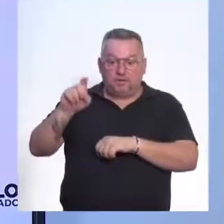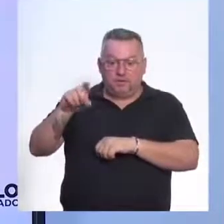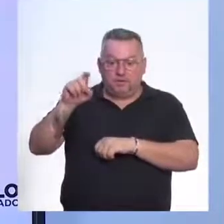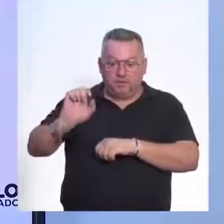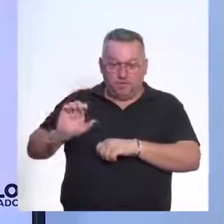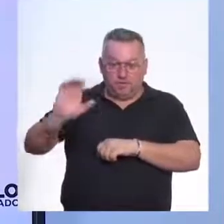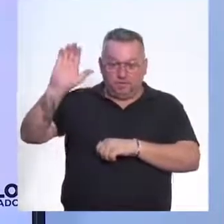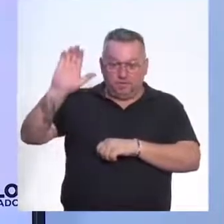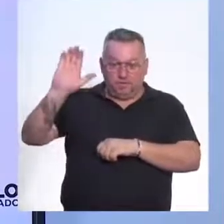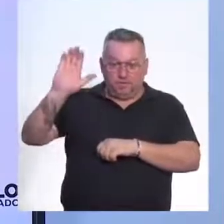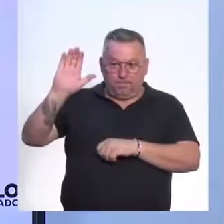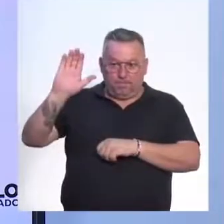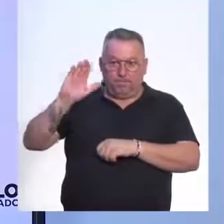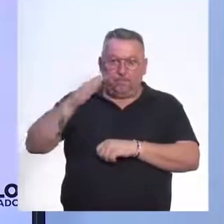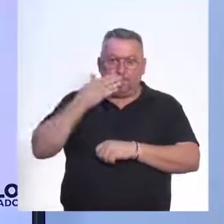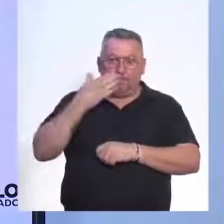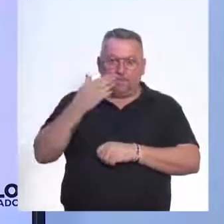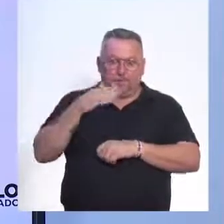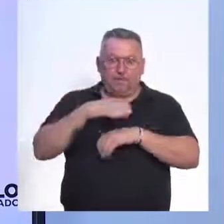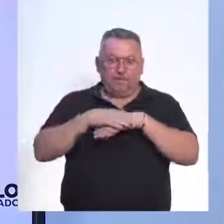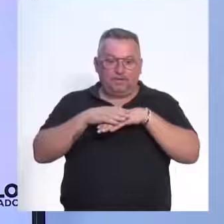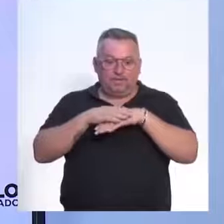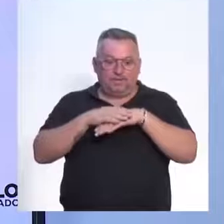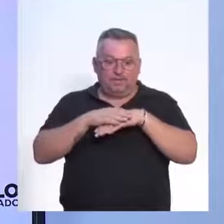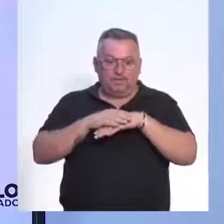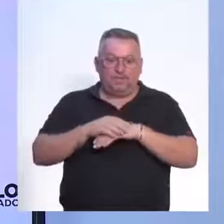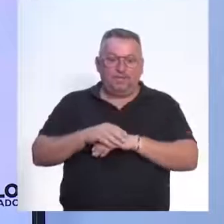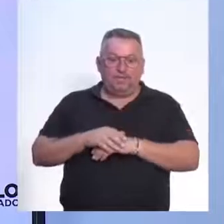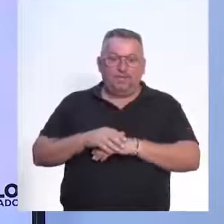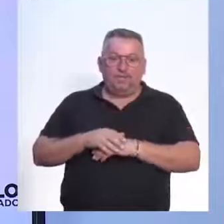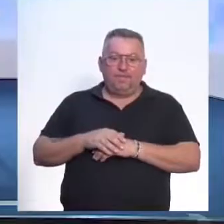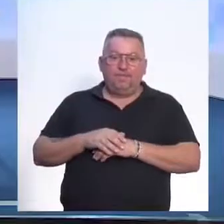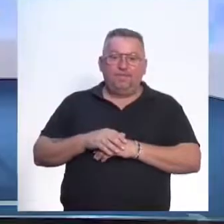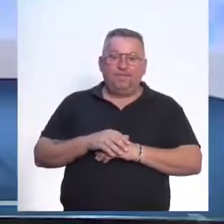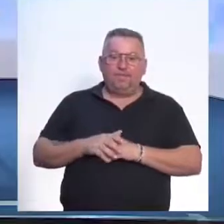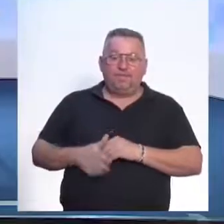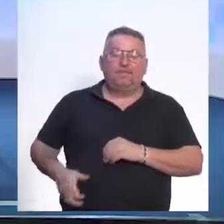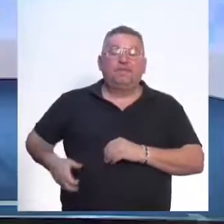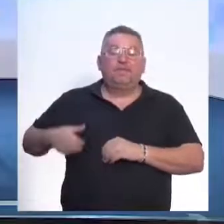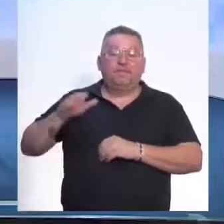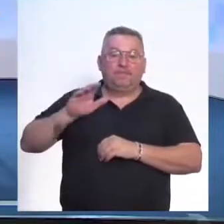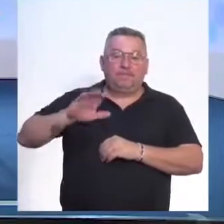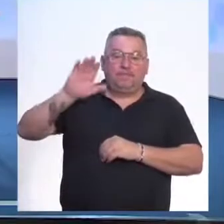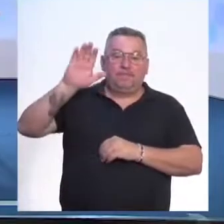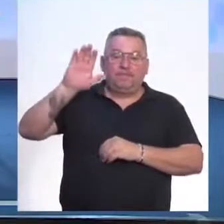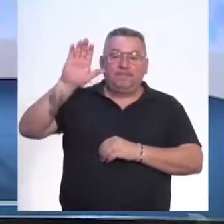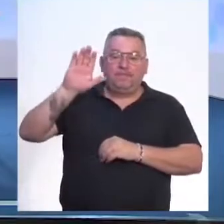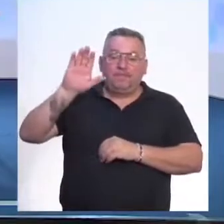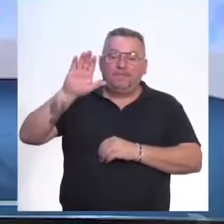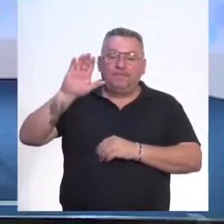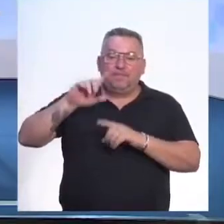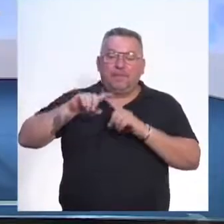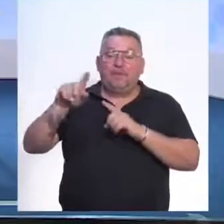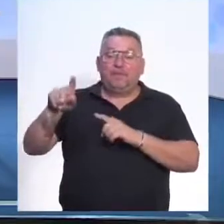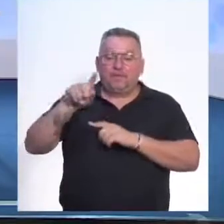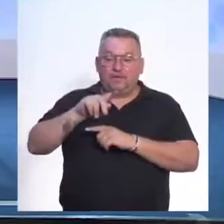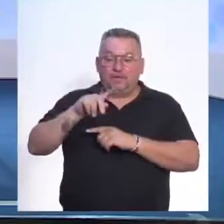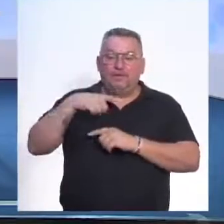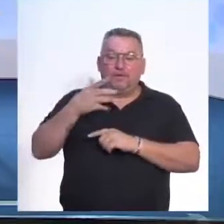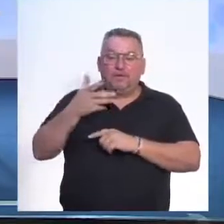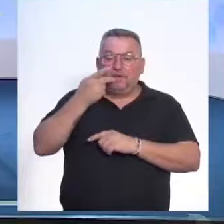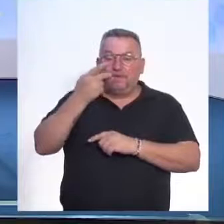de levantar a mão para pedir a palavra. Exatamente, certo? Vai ter o íconezinho de levantar a mão. O professor, né, que